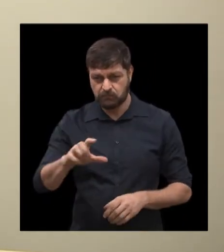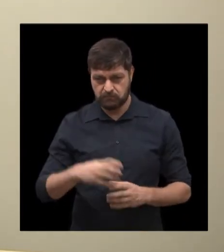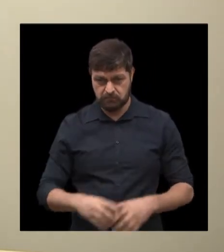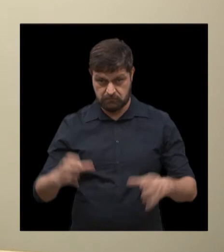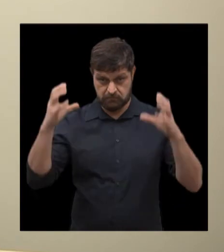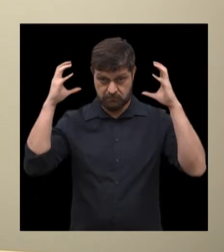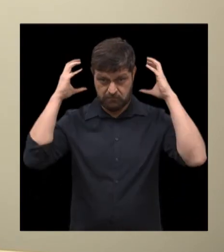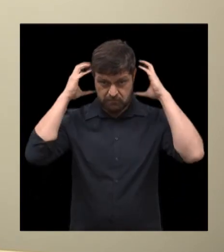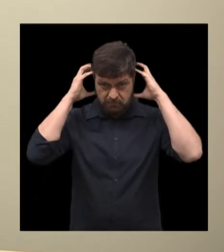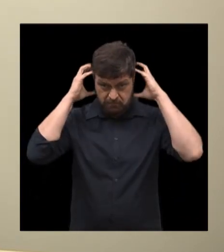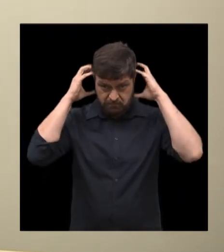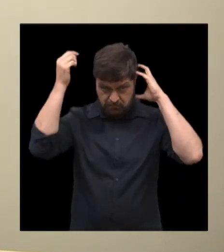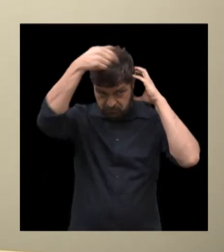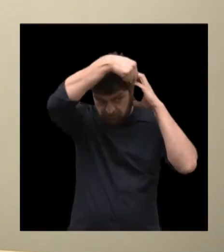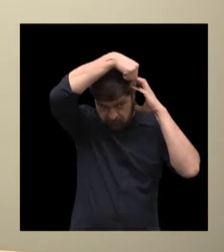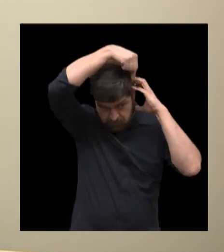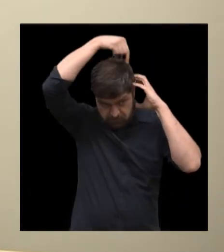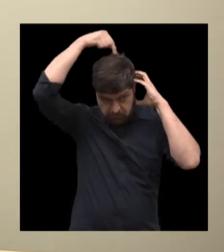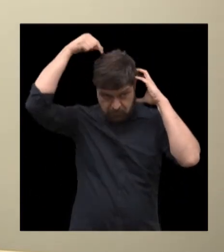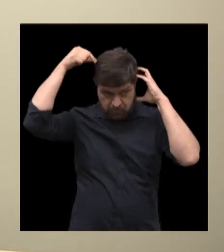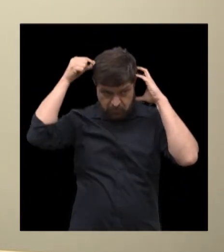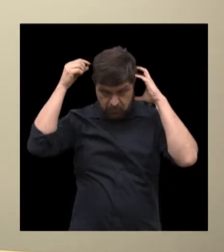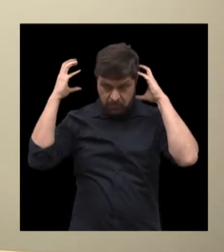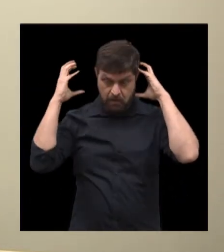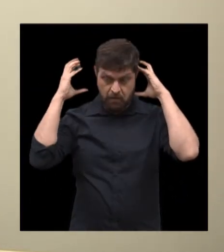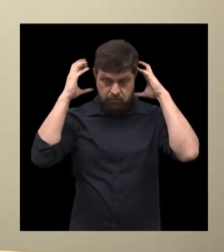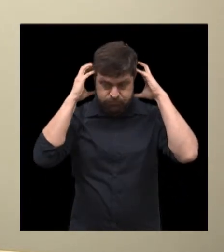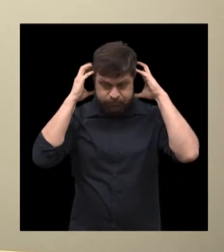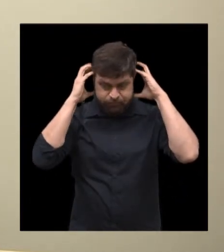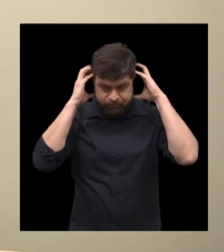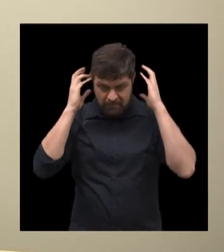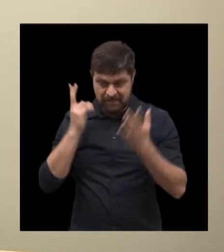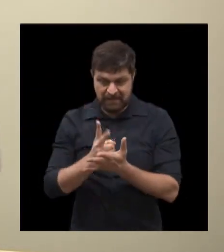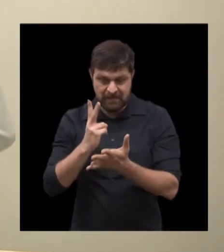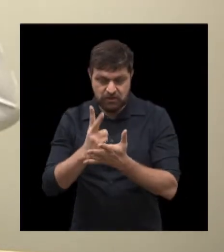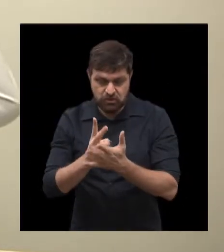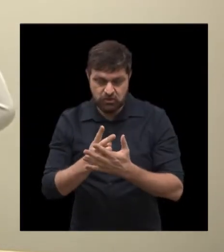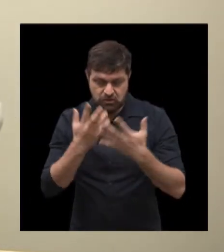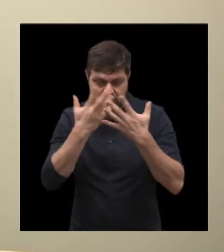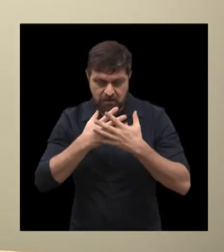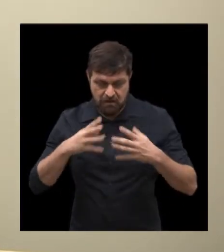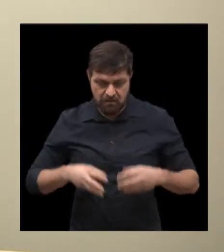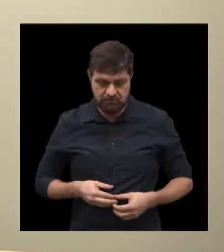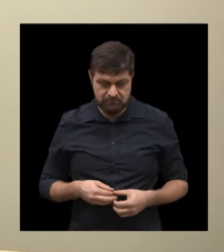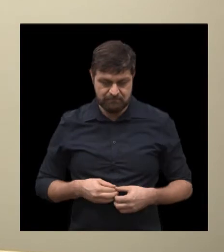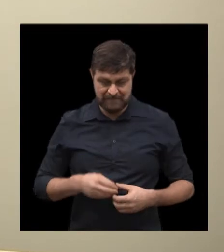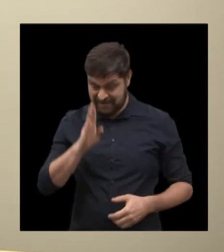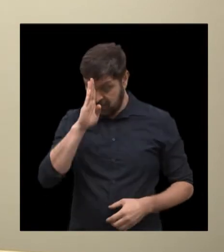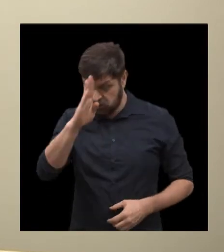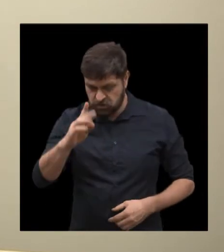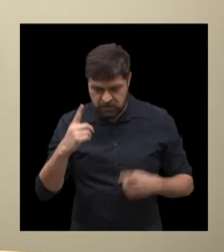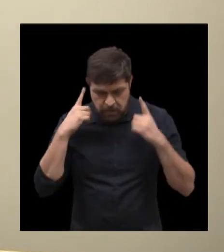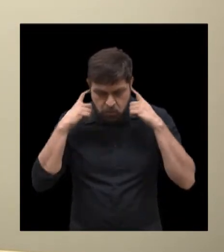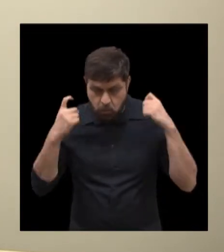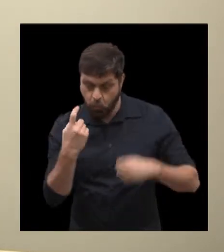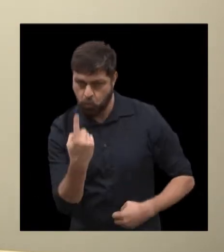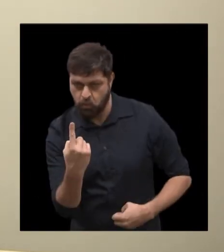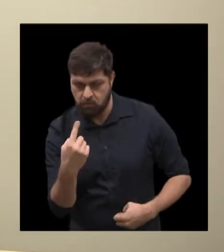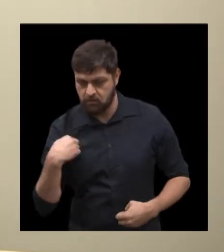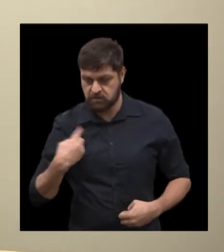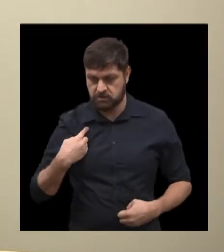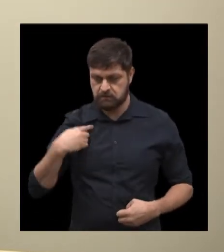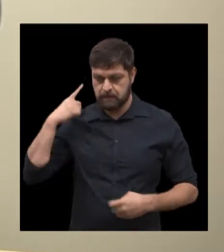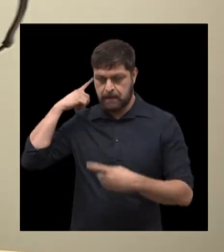que têm normalmente um abafador do ruído que vem de fora, faz com que automaticamente a gente